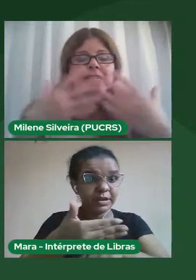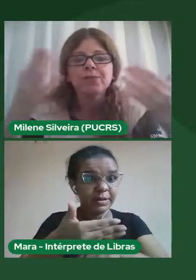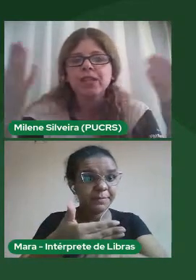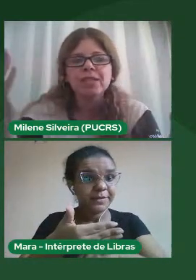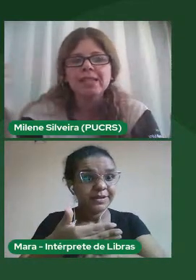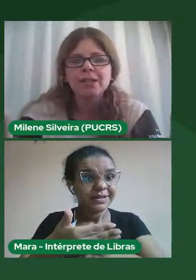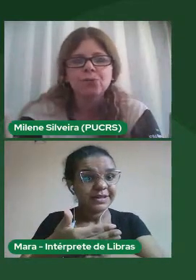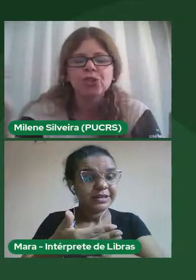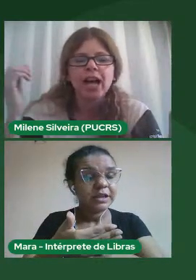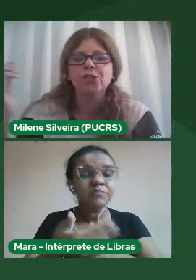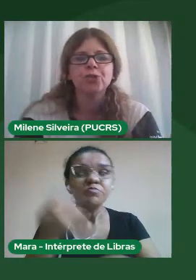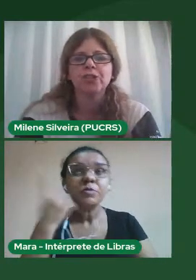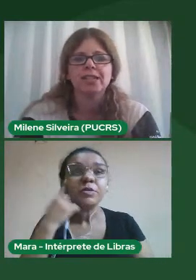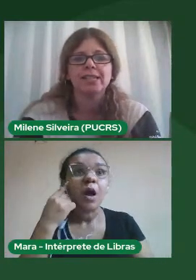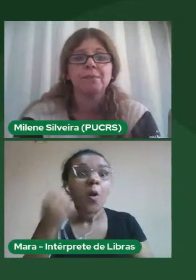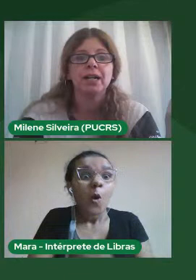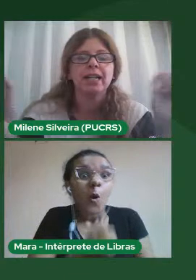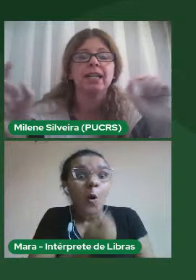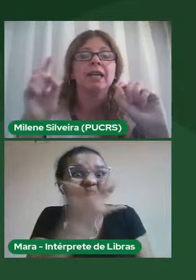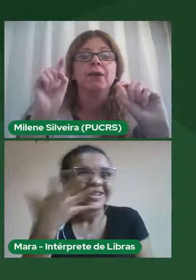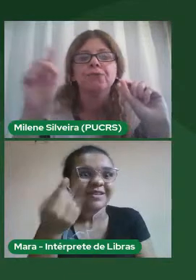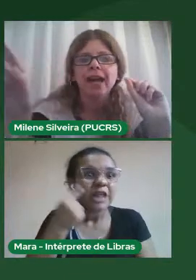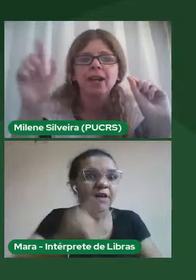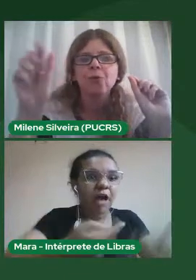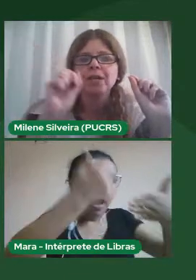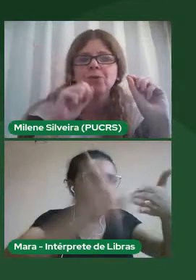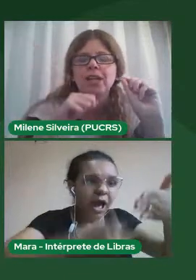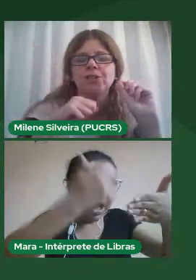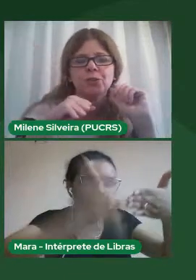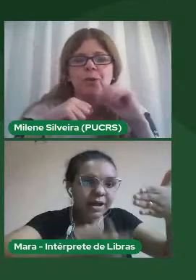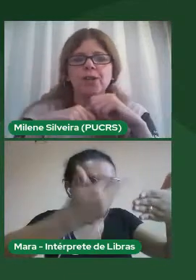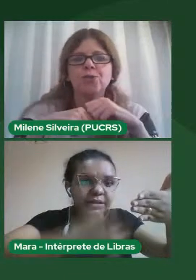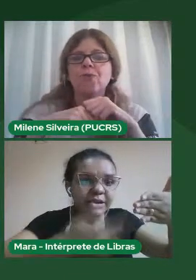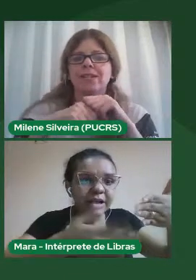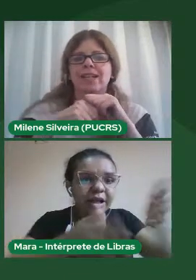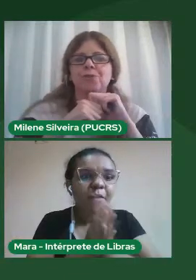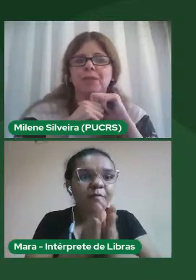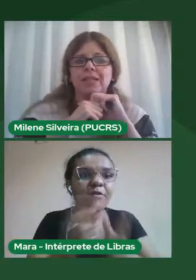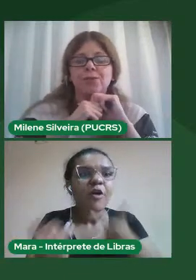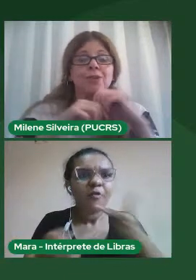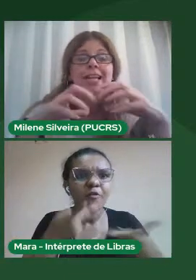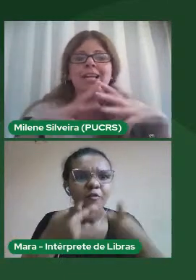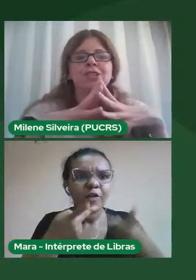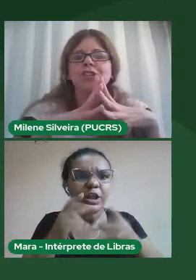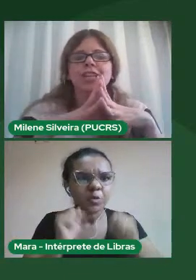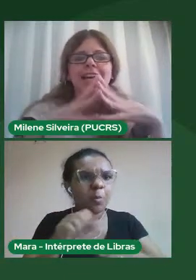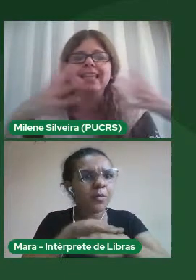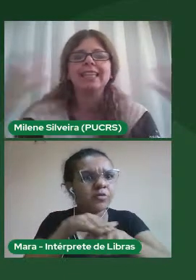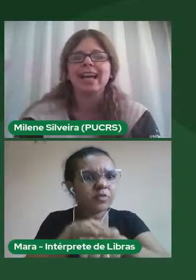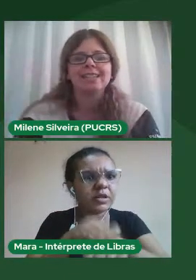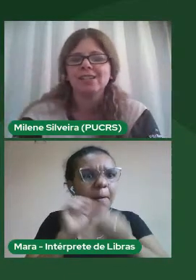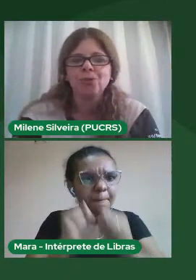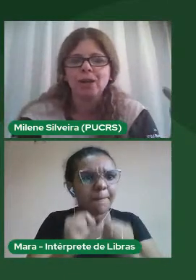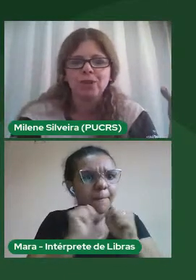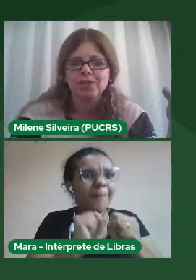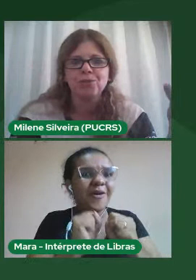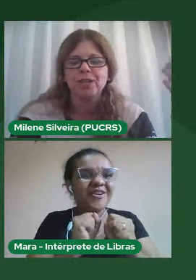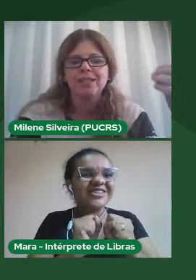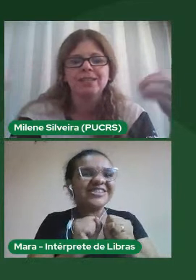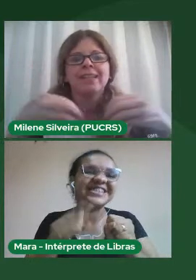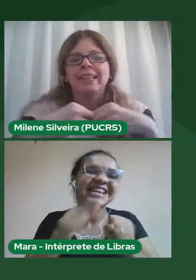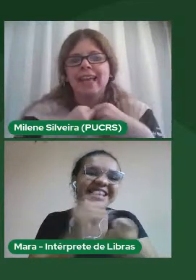série de... Quantas vezes vocês leram no chat durante essa semana? Fala comigo que a gente pode conversar sobre isso. Gente, é daí que nascem